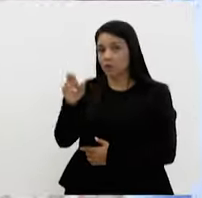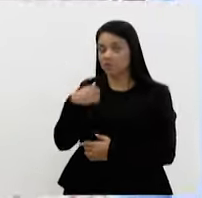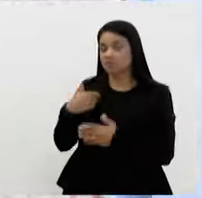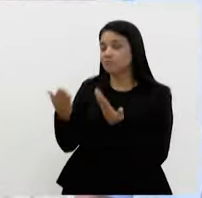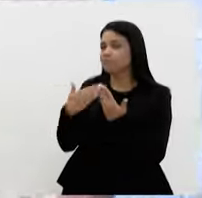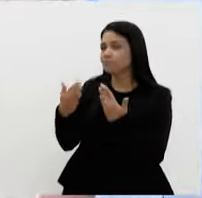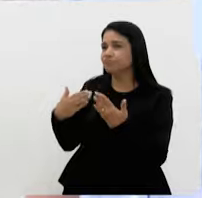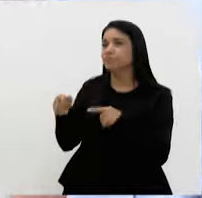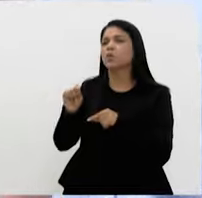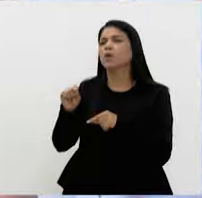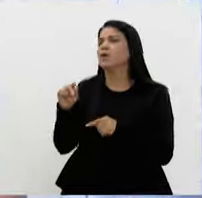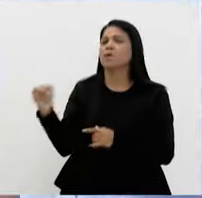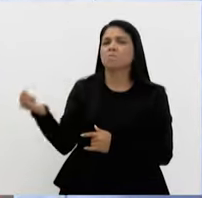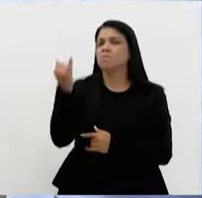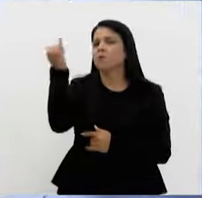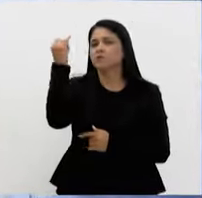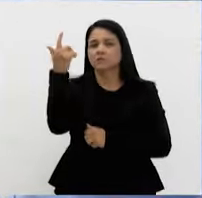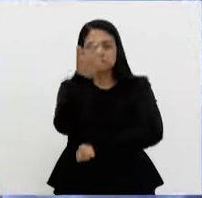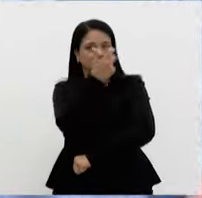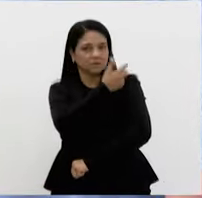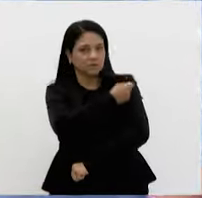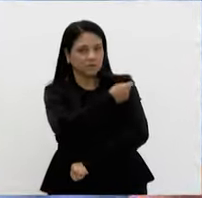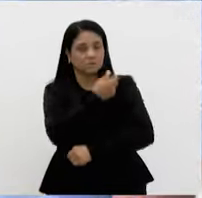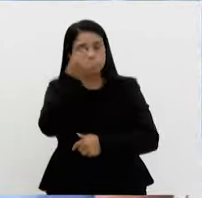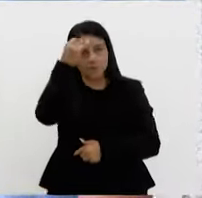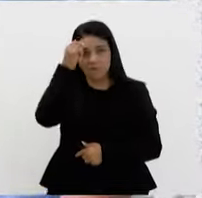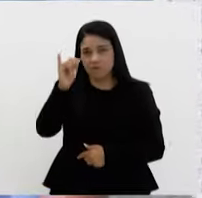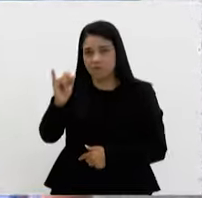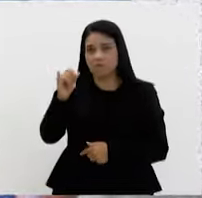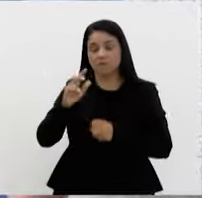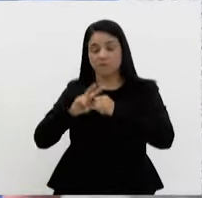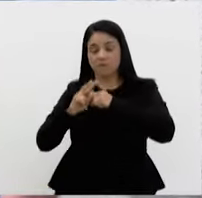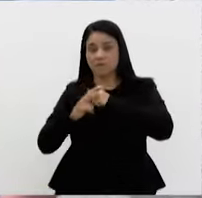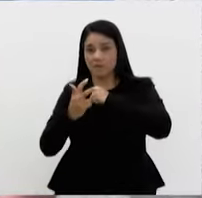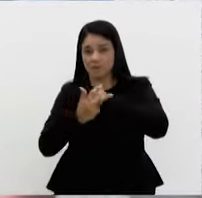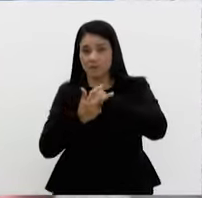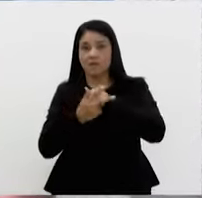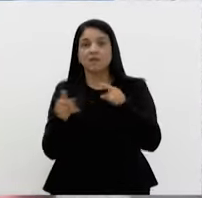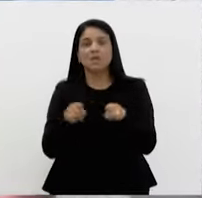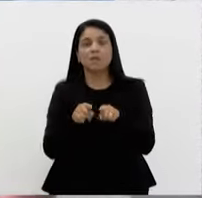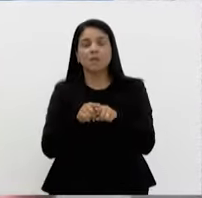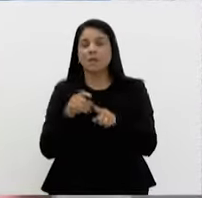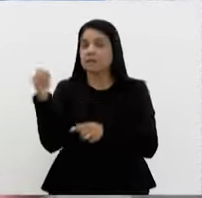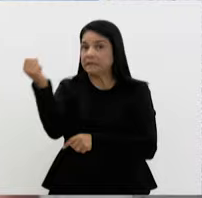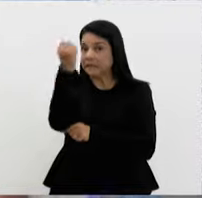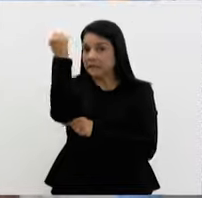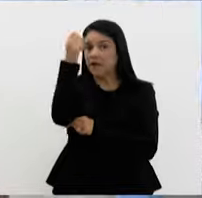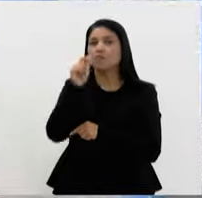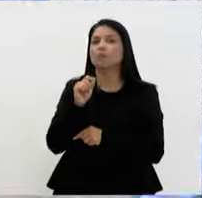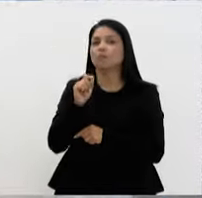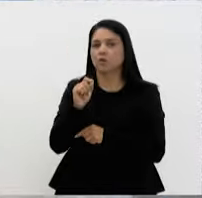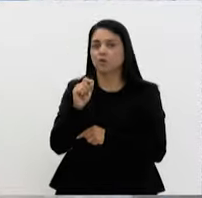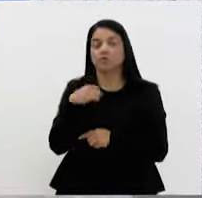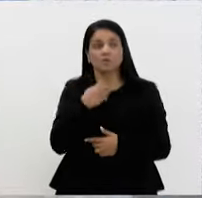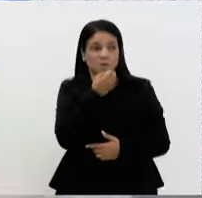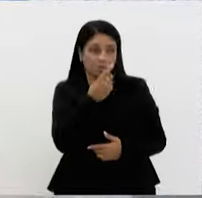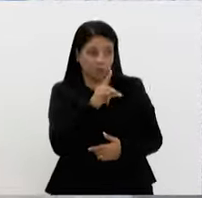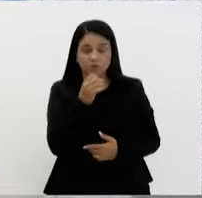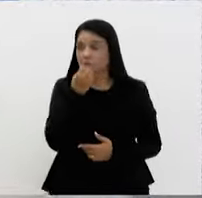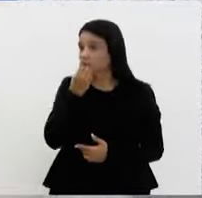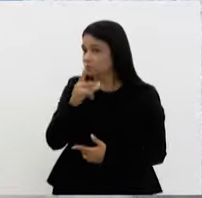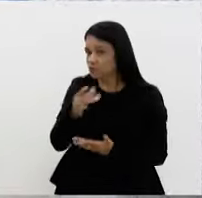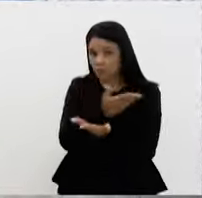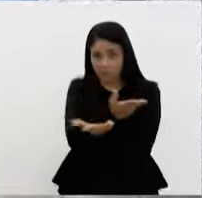Doutor, qual a importância dessa vacinação para prevenir a dengue e também os casos mais graves da doença? Bom dia. Bom dia a